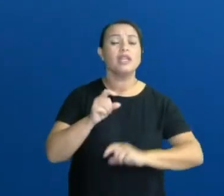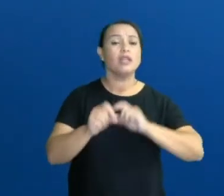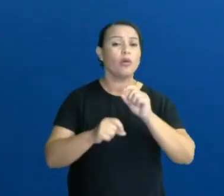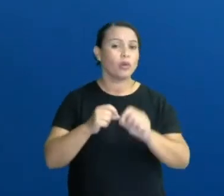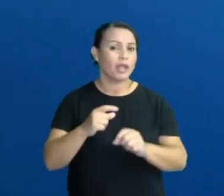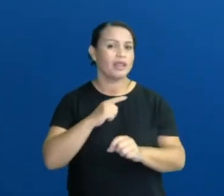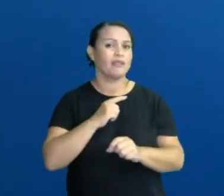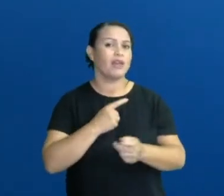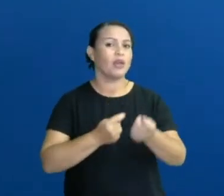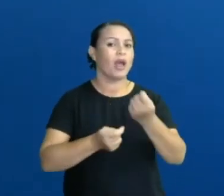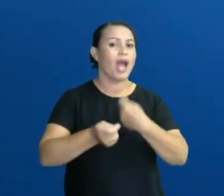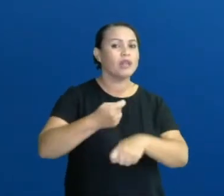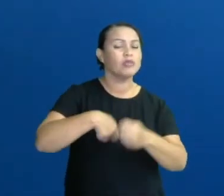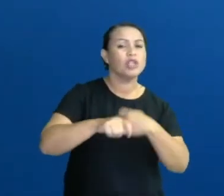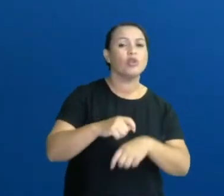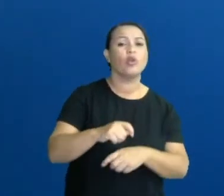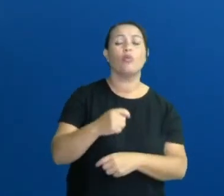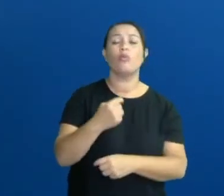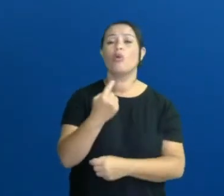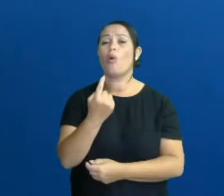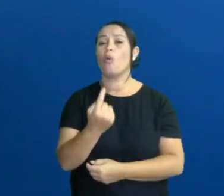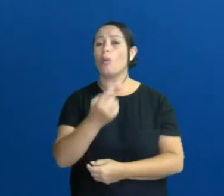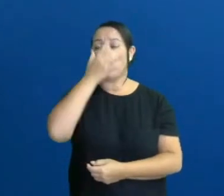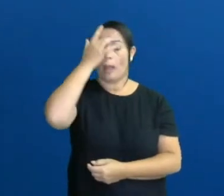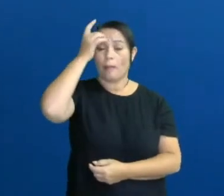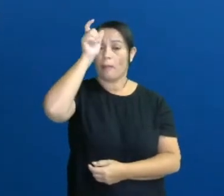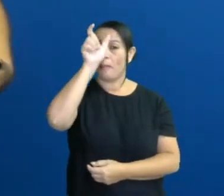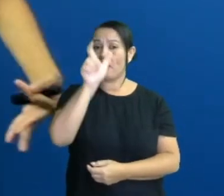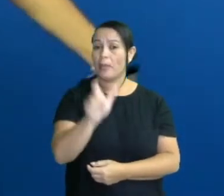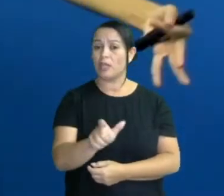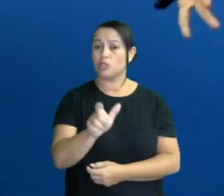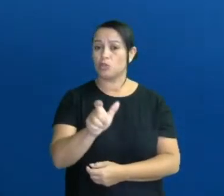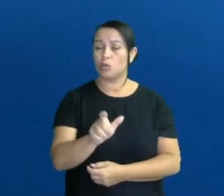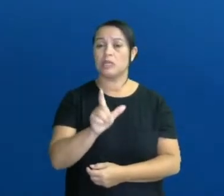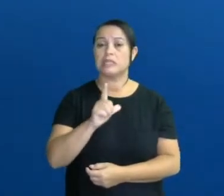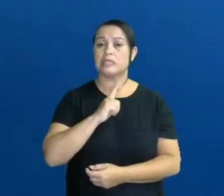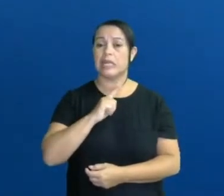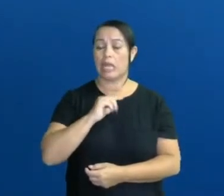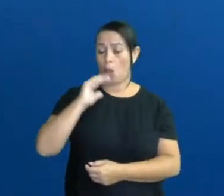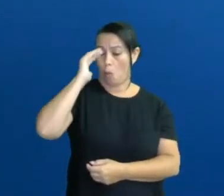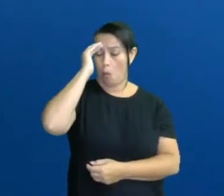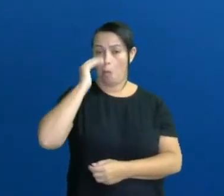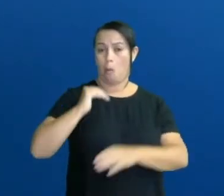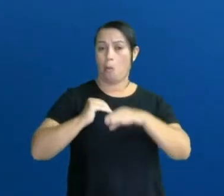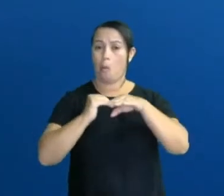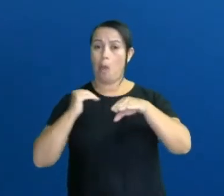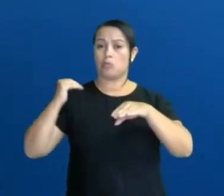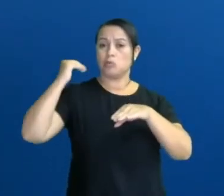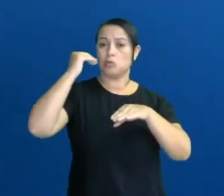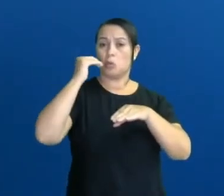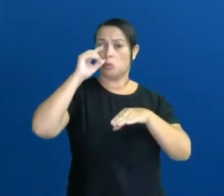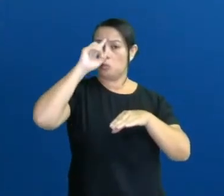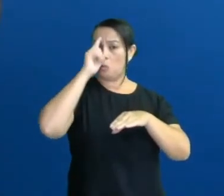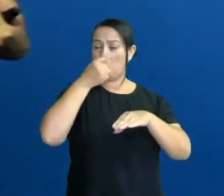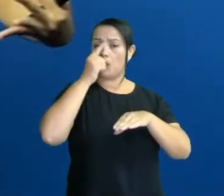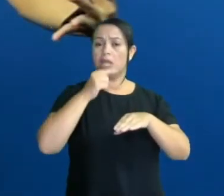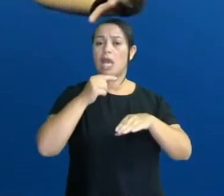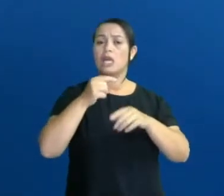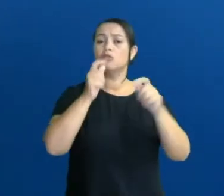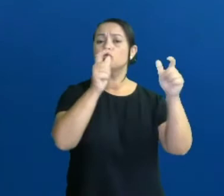e administrado por um único senhor que seria absoluto sobre essas terras e